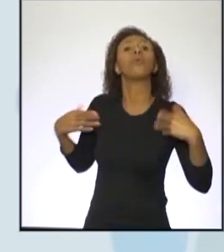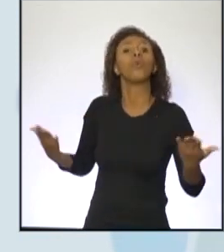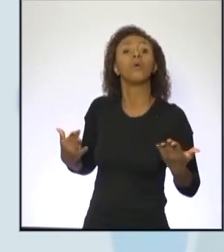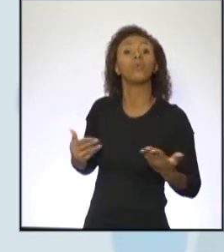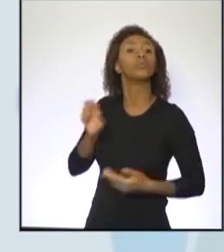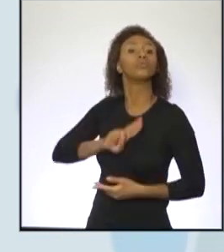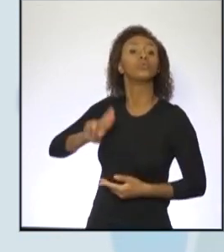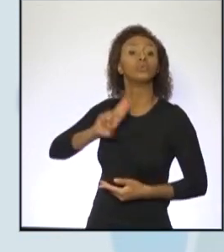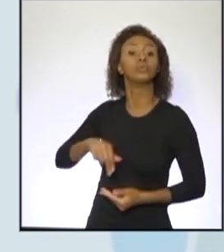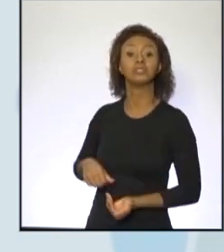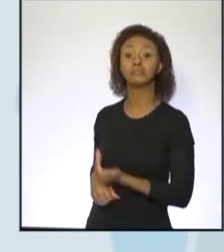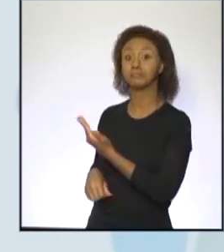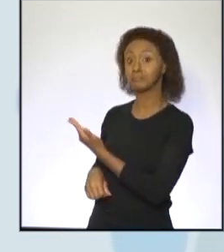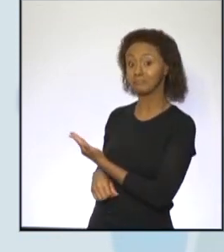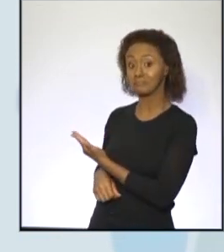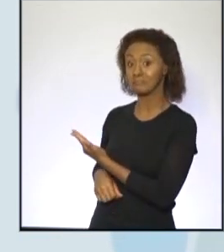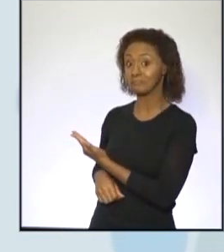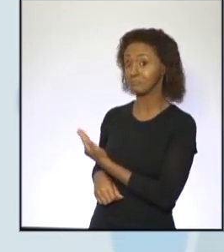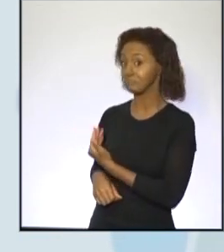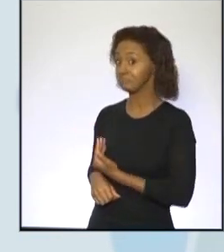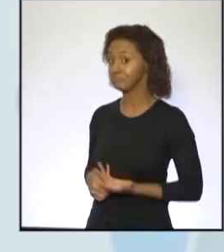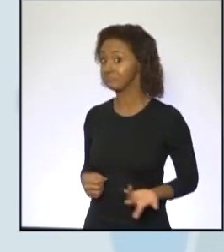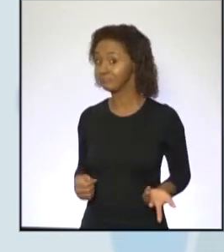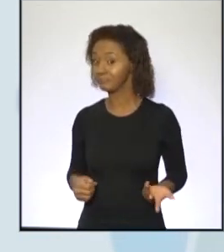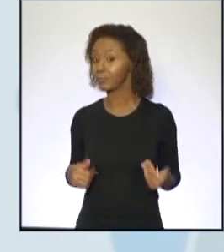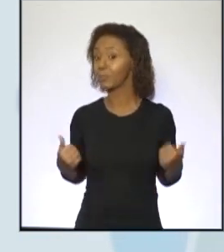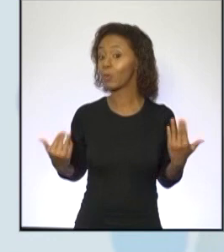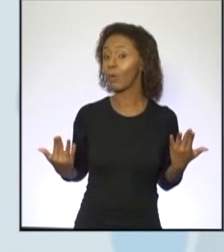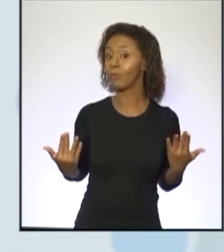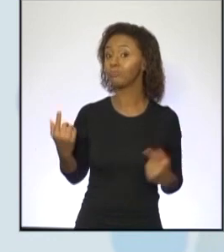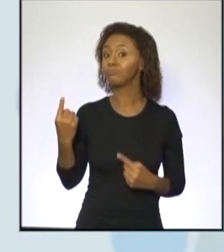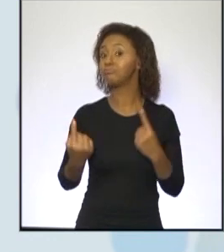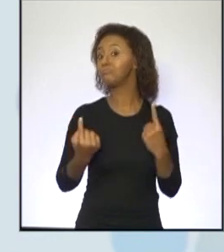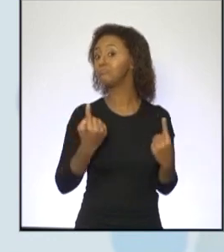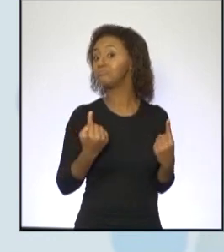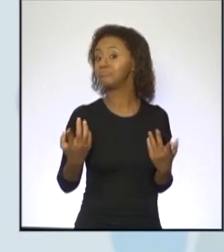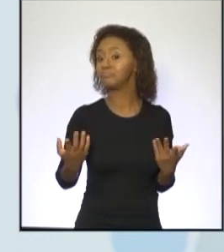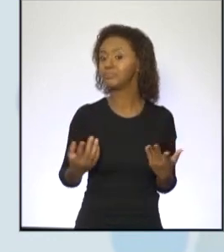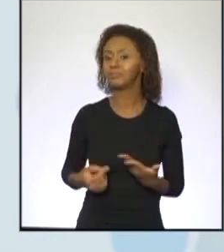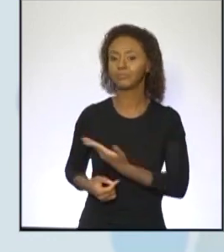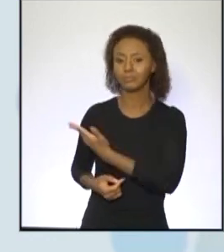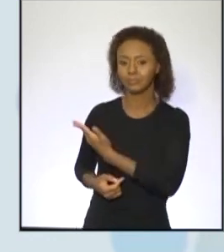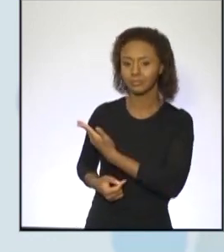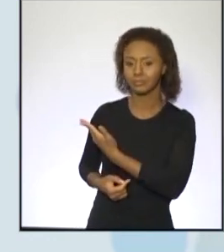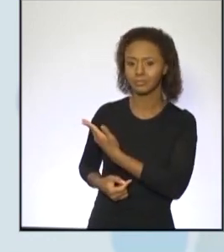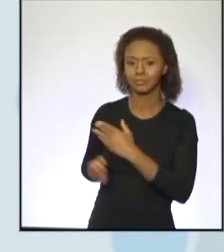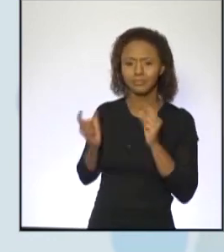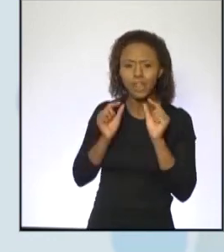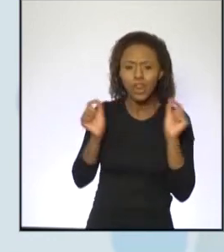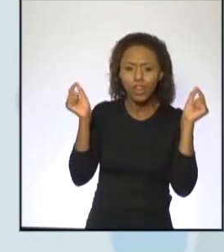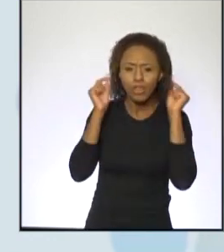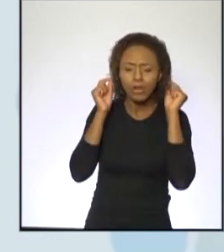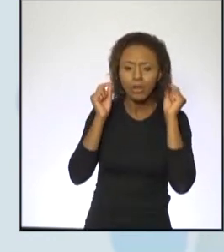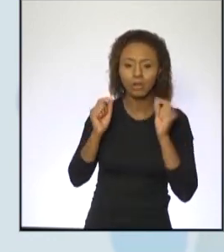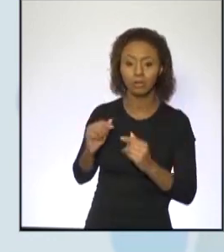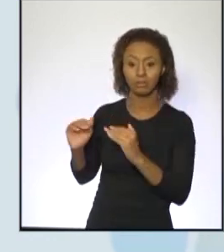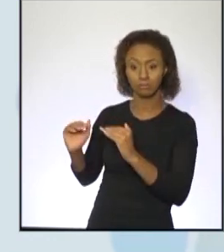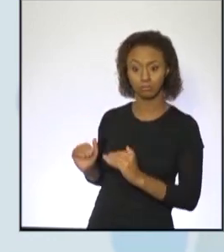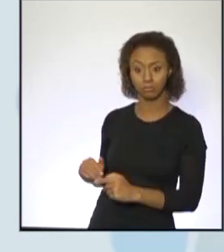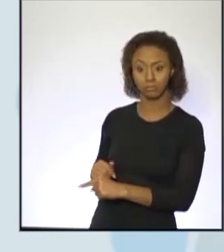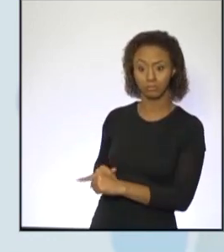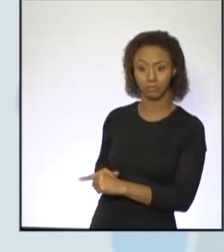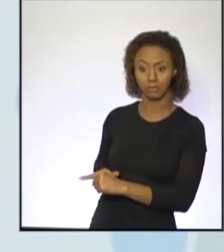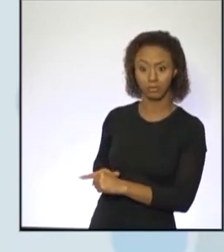esse? Olha só, Ou é esse? Será que é esse? Esse é mais comum. esse é mais comum. Esse daqui,